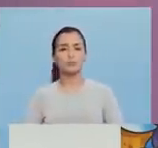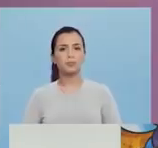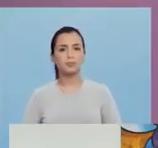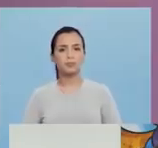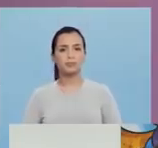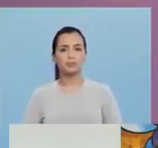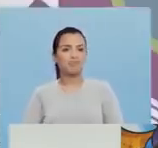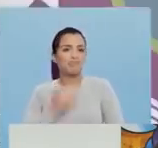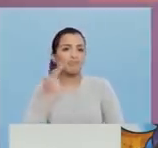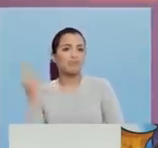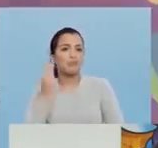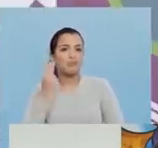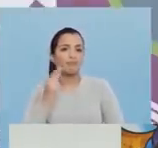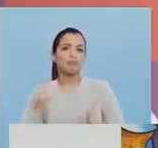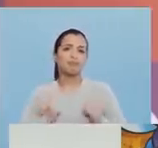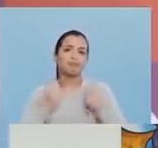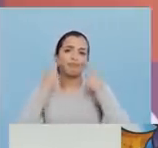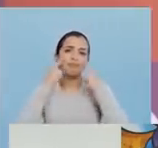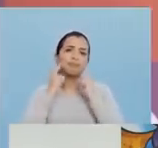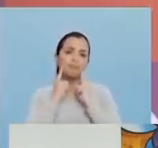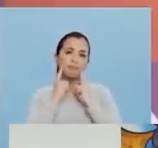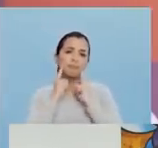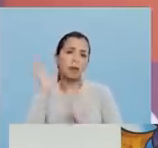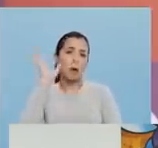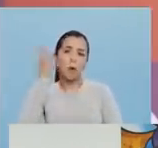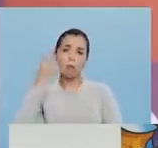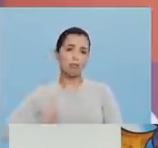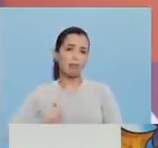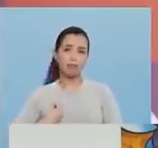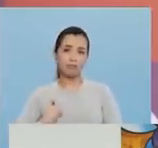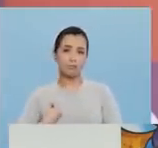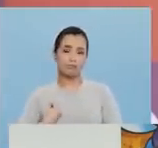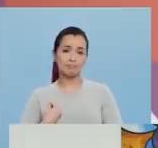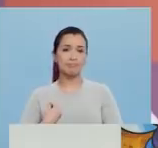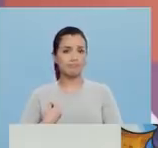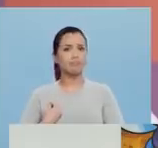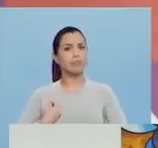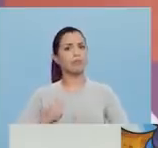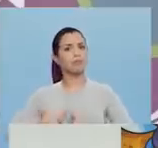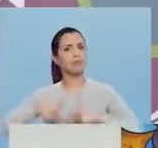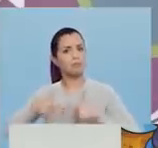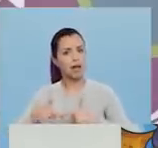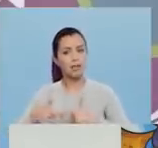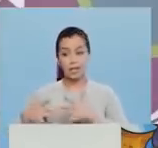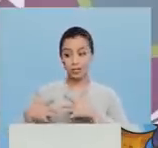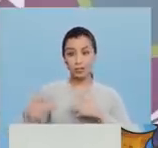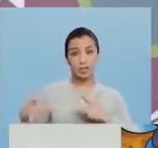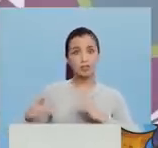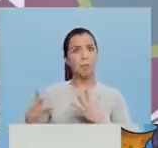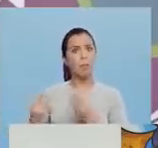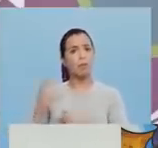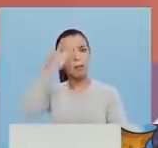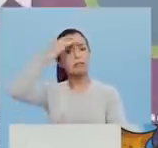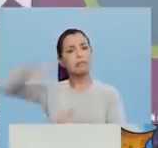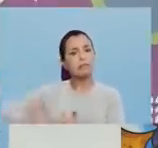99,8% da população é analfabeta. Todos esses dados são oficiais e estão disponíveis nas redes. E a próxima vez que